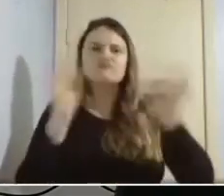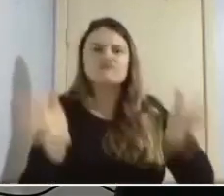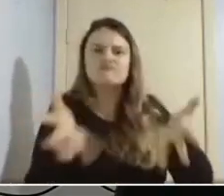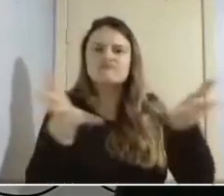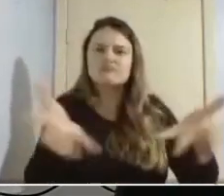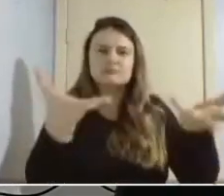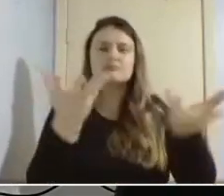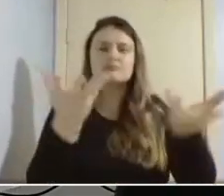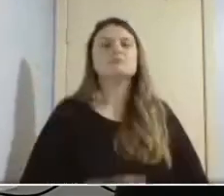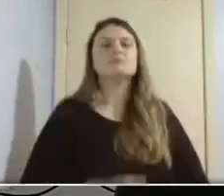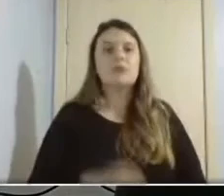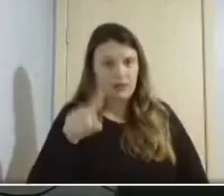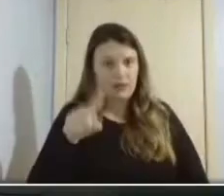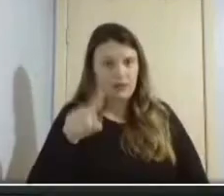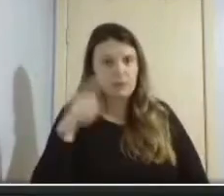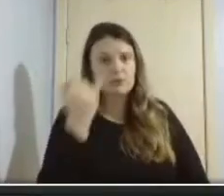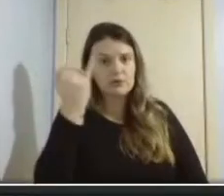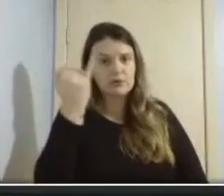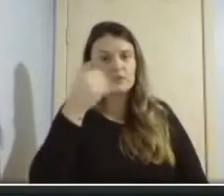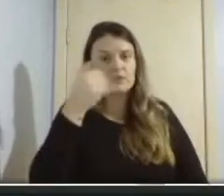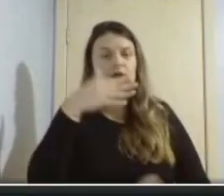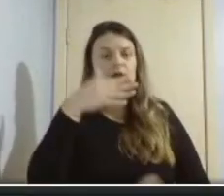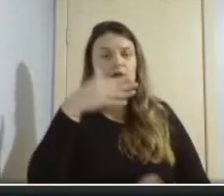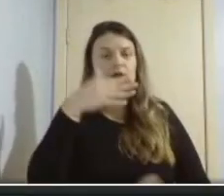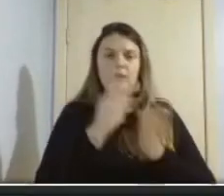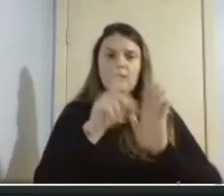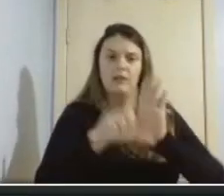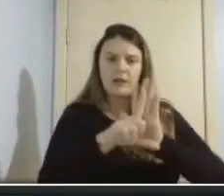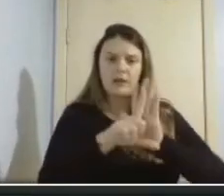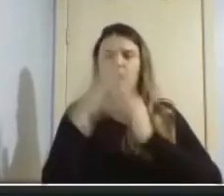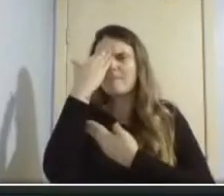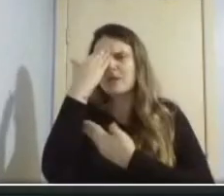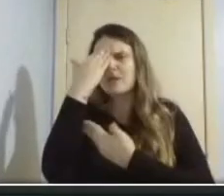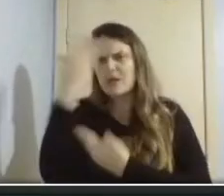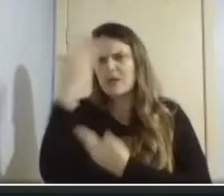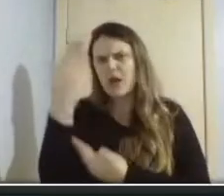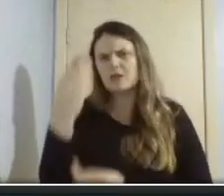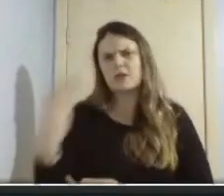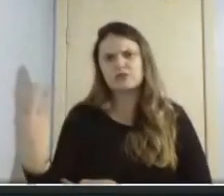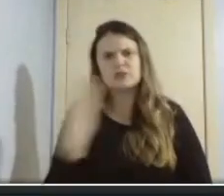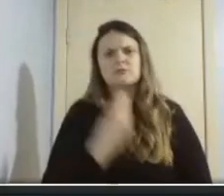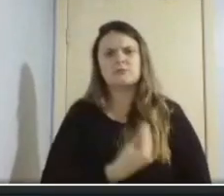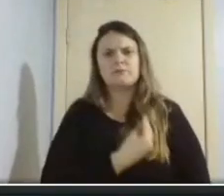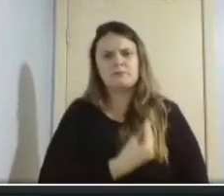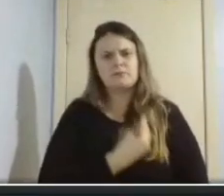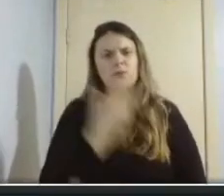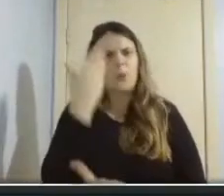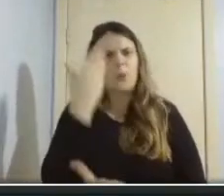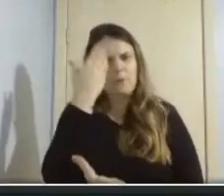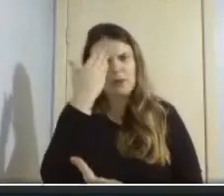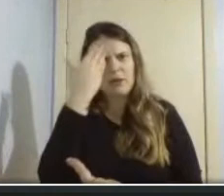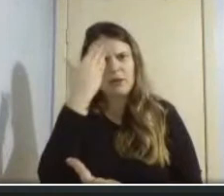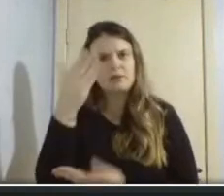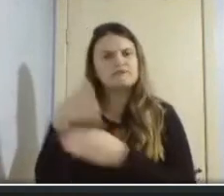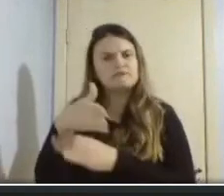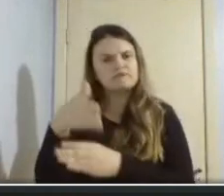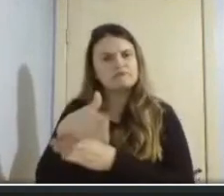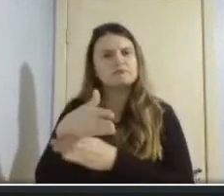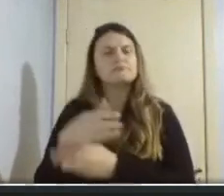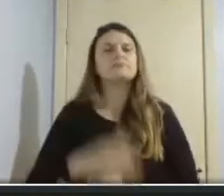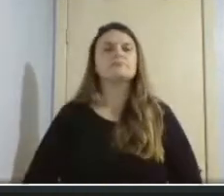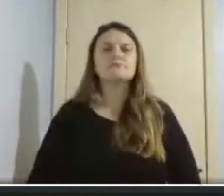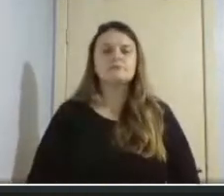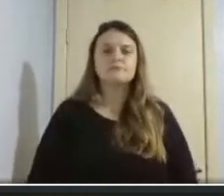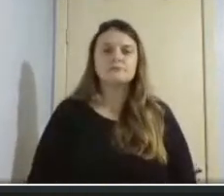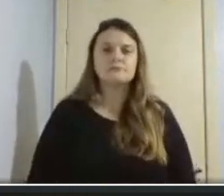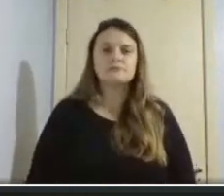aprovação. Mais uma vez, César, Elisandro, Wilson, muito obrigado pela participação de vocês na sessão de hoje. Os